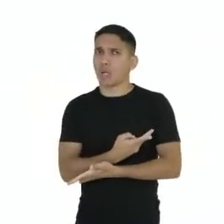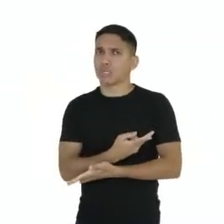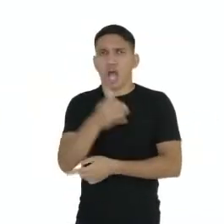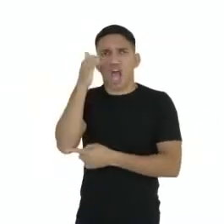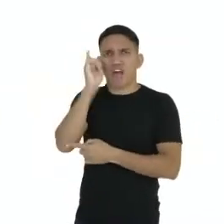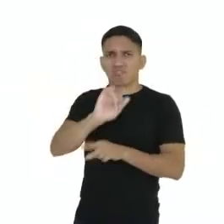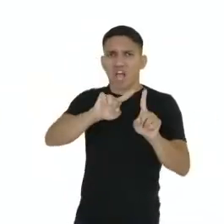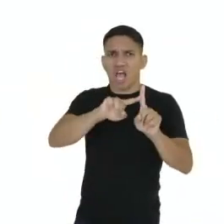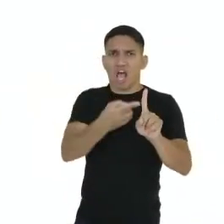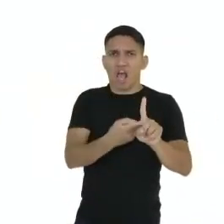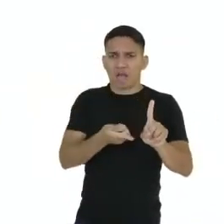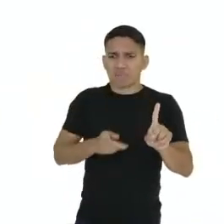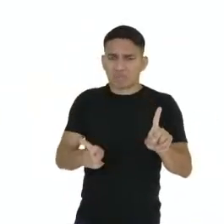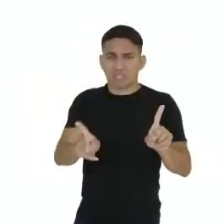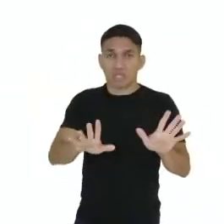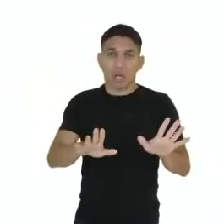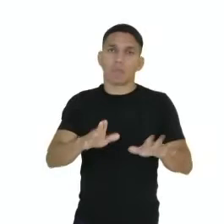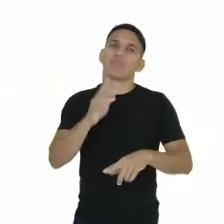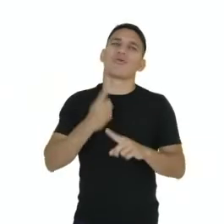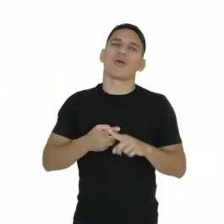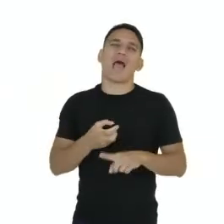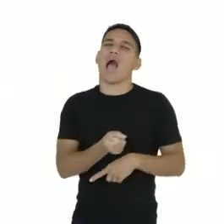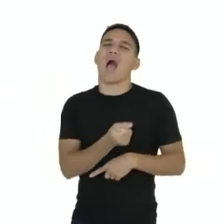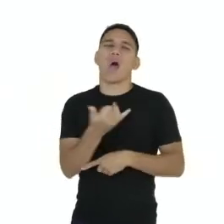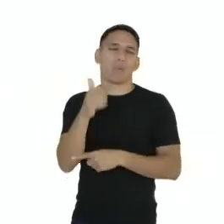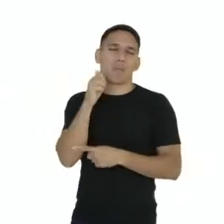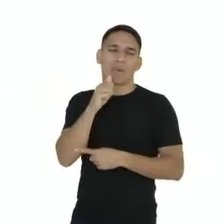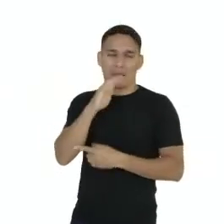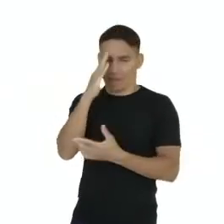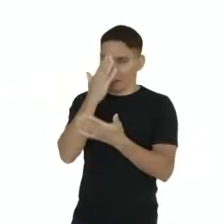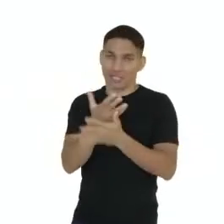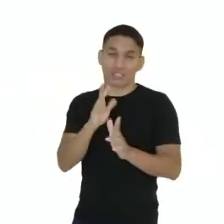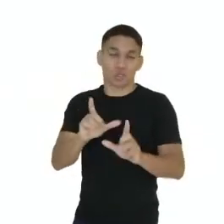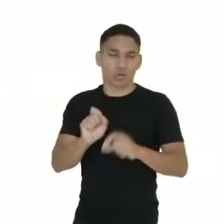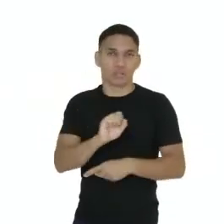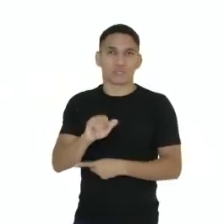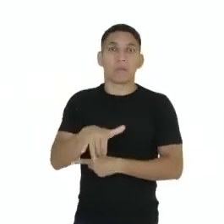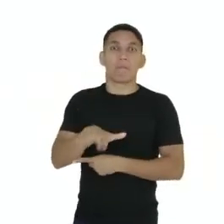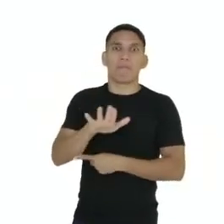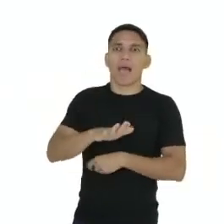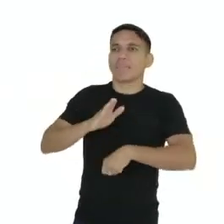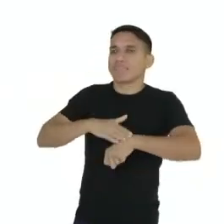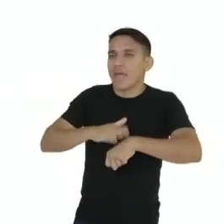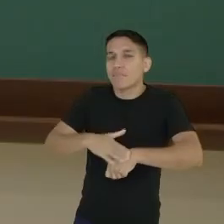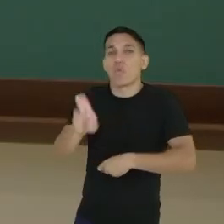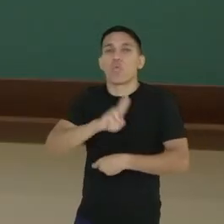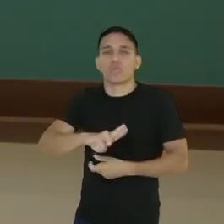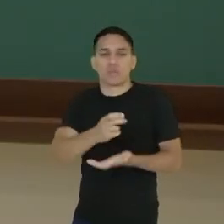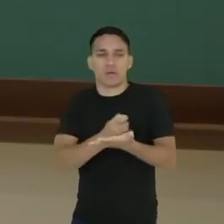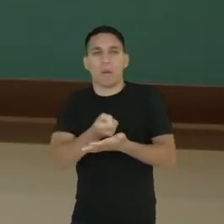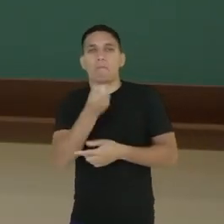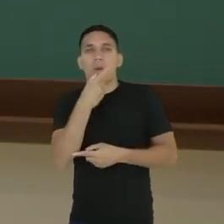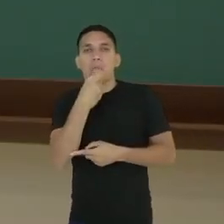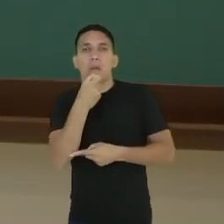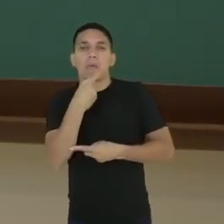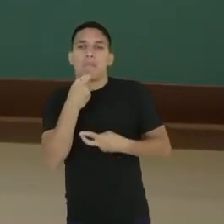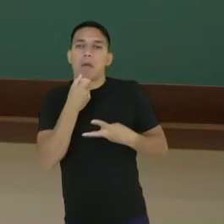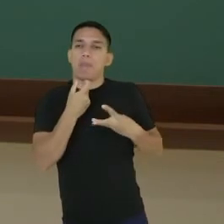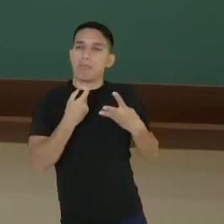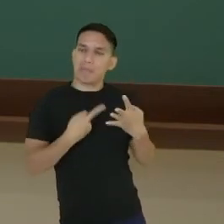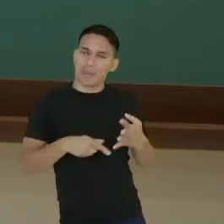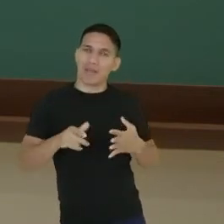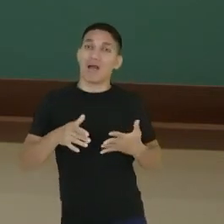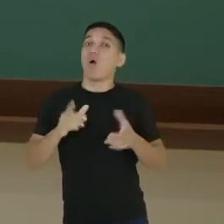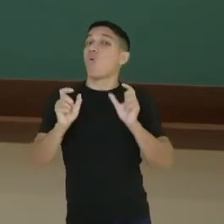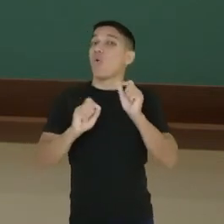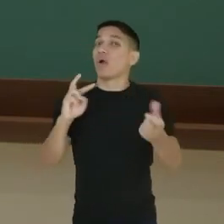porque acham que quanto mais tempo eu uso uma pílula, mais chance eu tenho